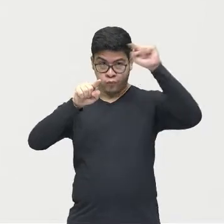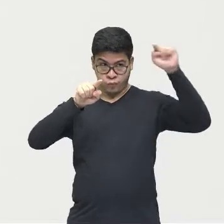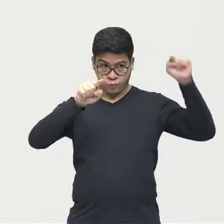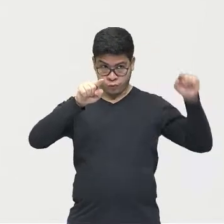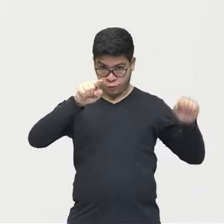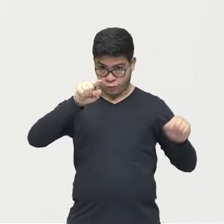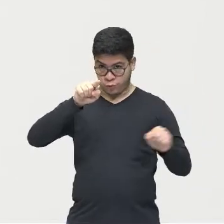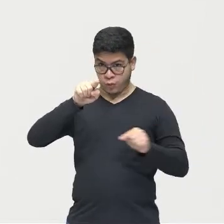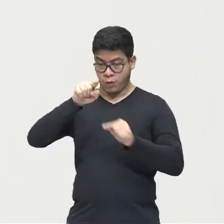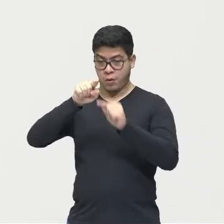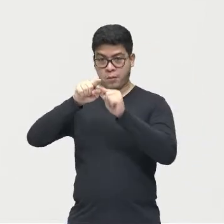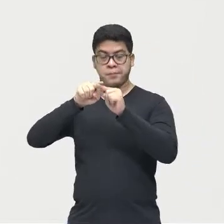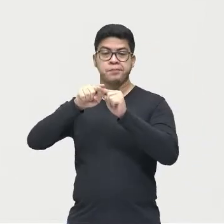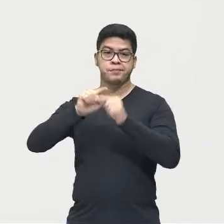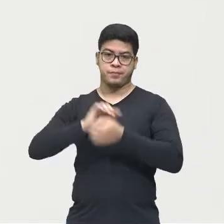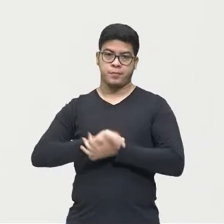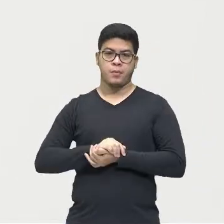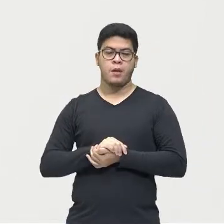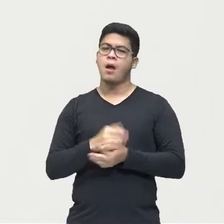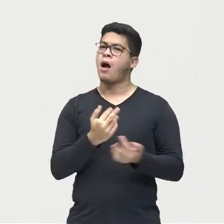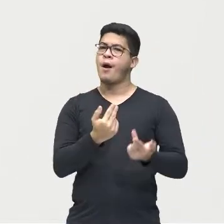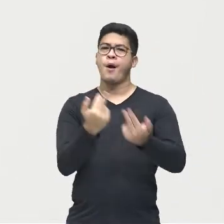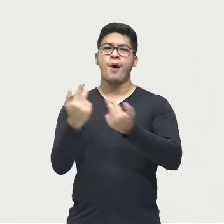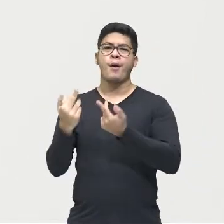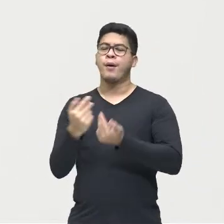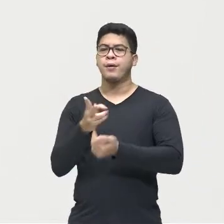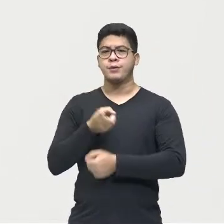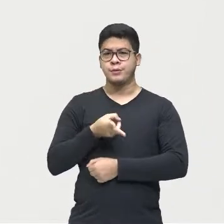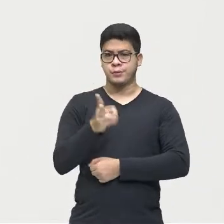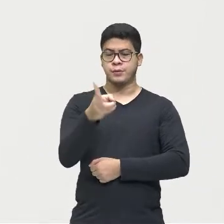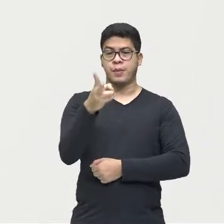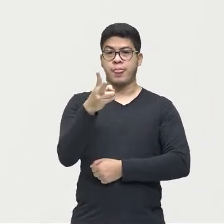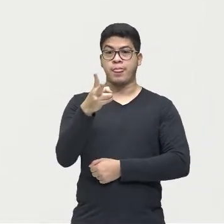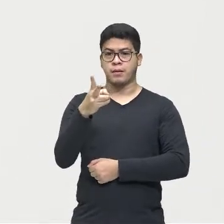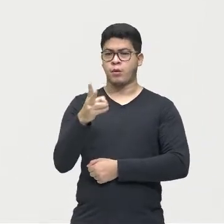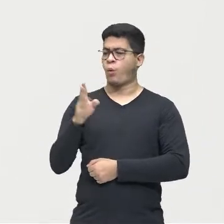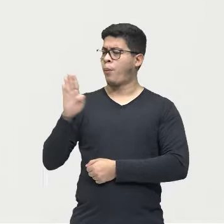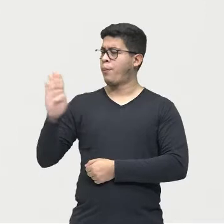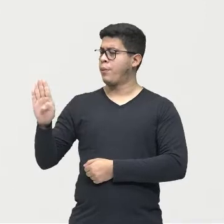O mesmo acontece com o prolongamento do segmento